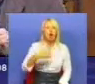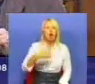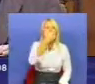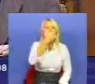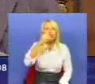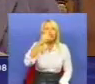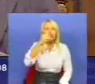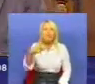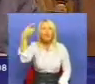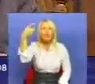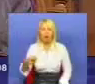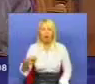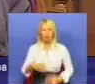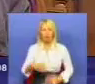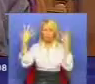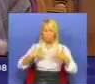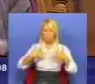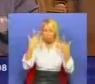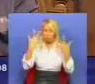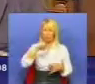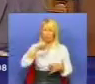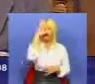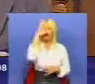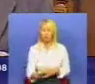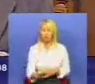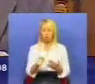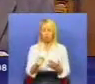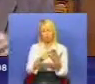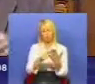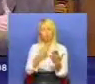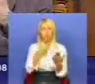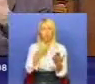2099. No Orçamento de Estado é-nos dito